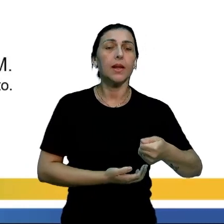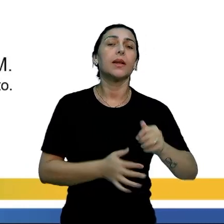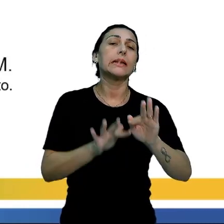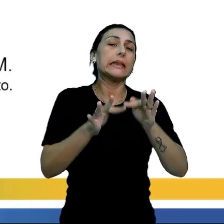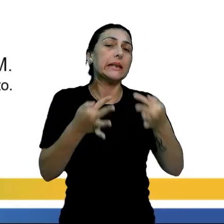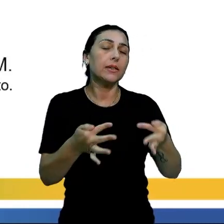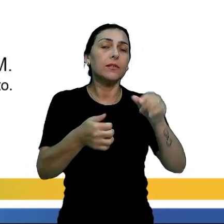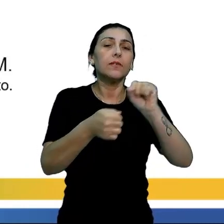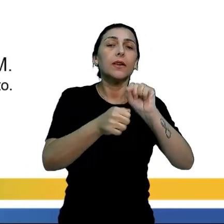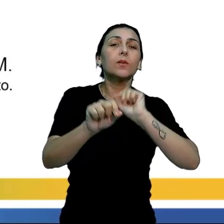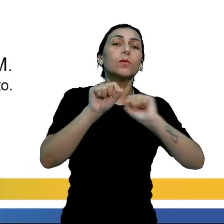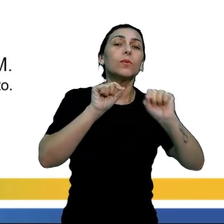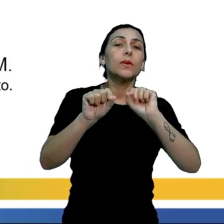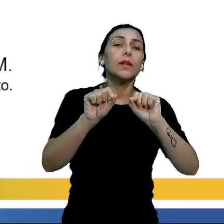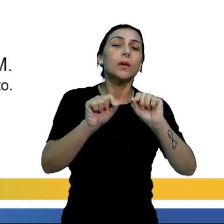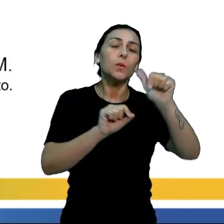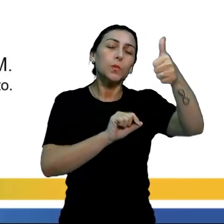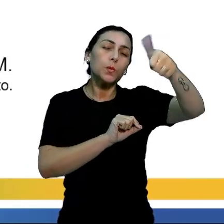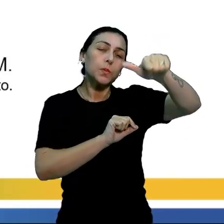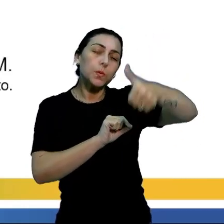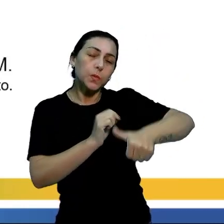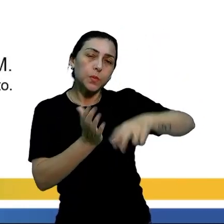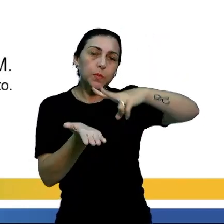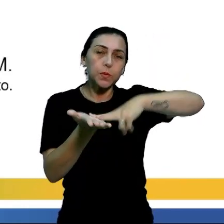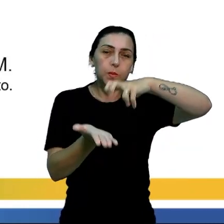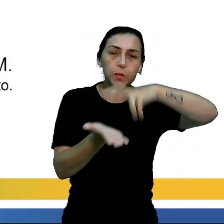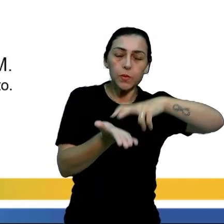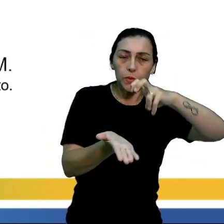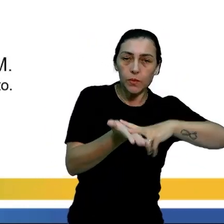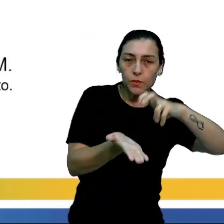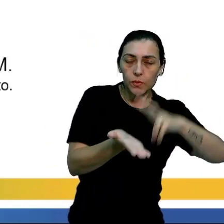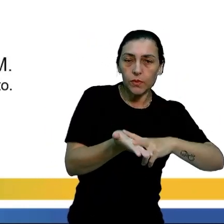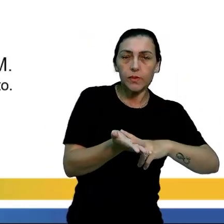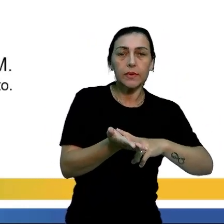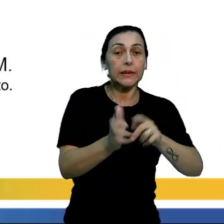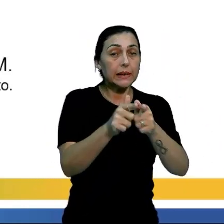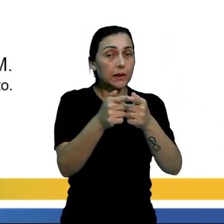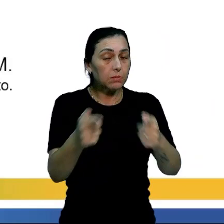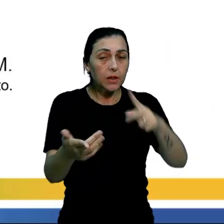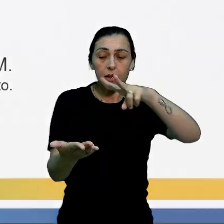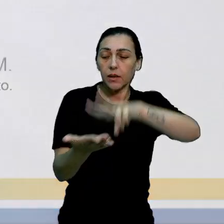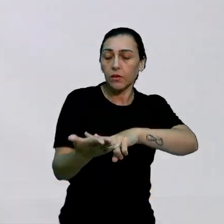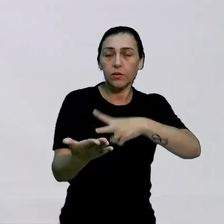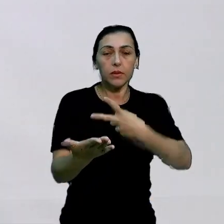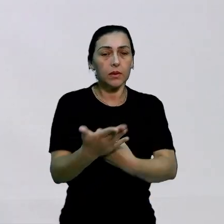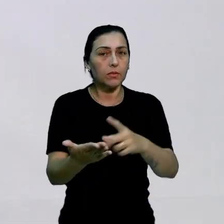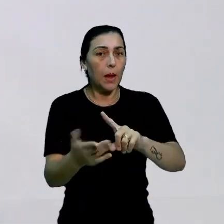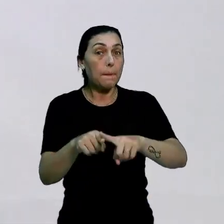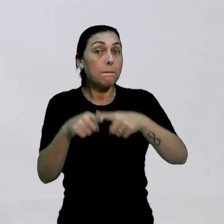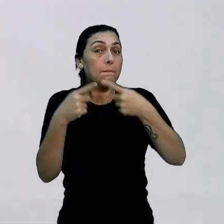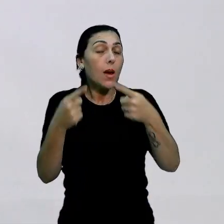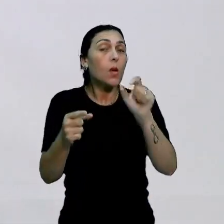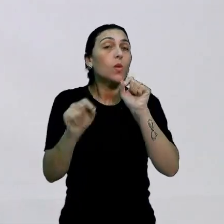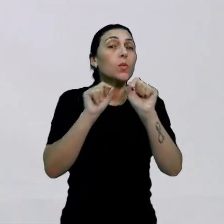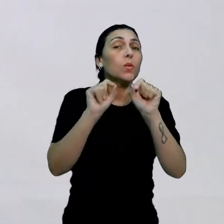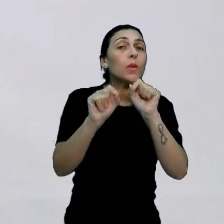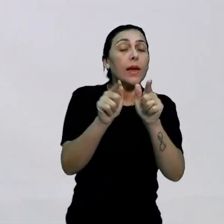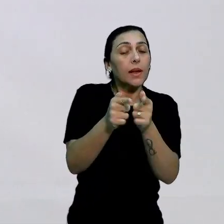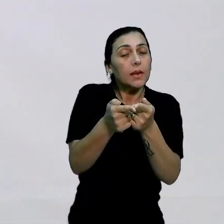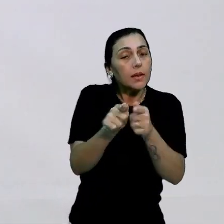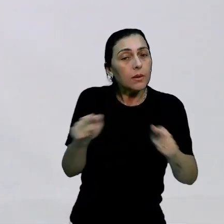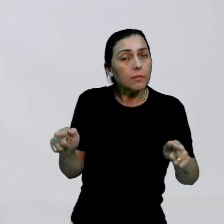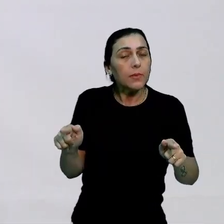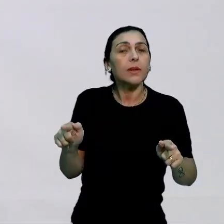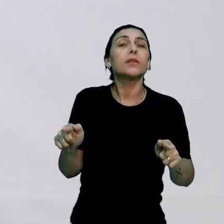ela faz justamente essa análise dos vocábulos, não no sentido da gramática tradução, né? Mas o quê? Que a gramática